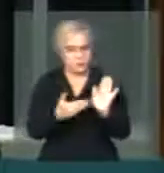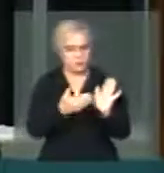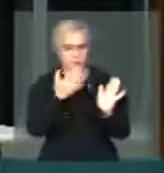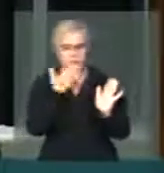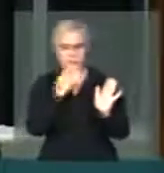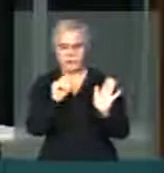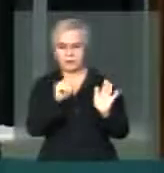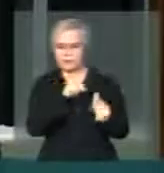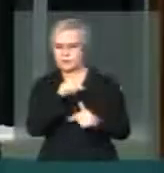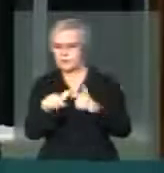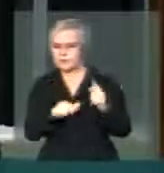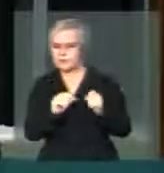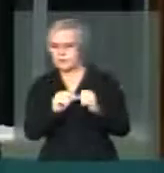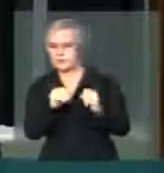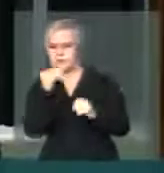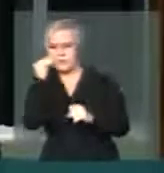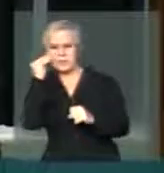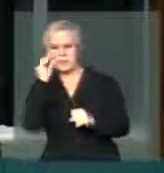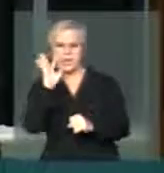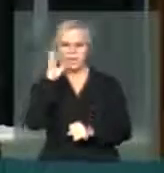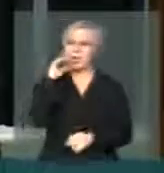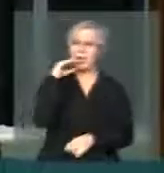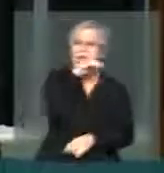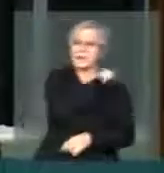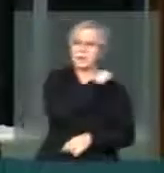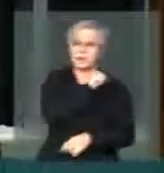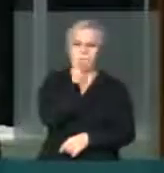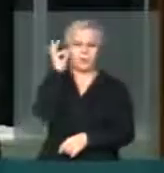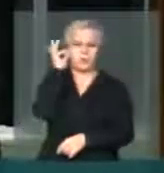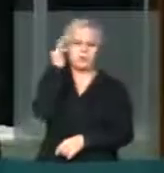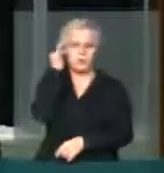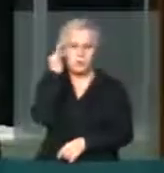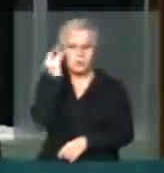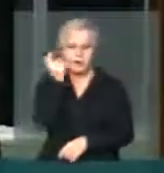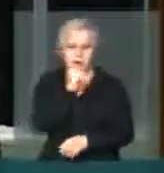ação rápida, essa ação para